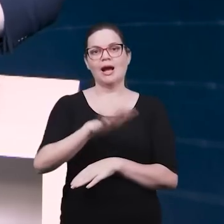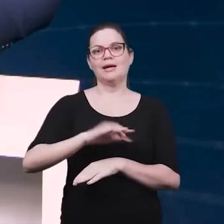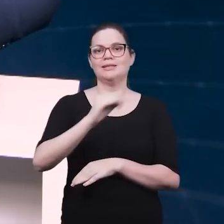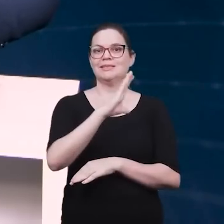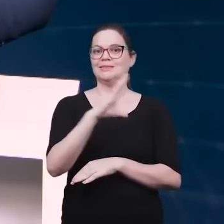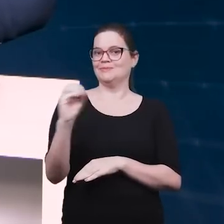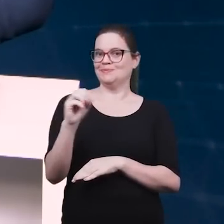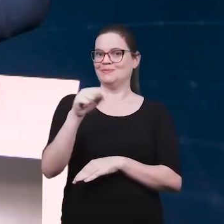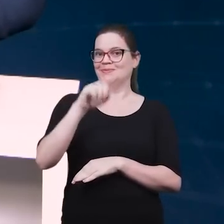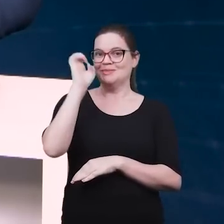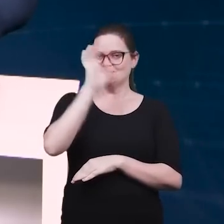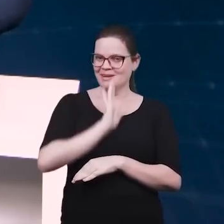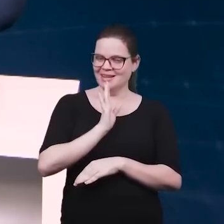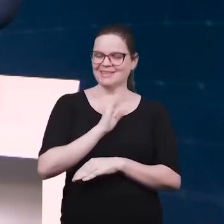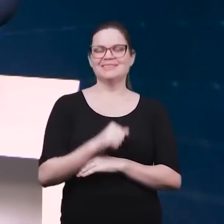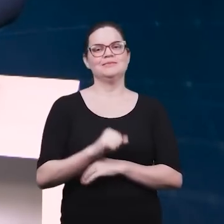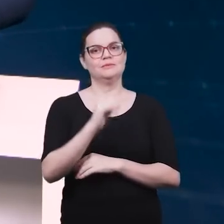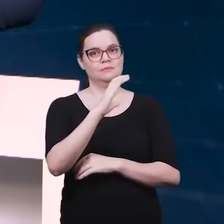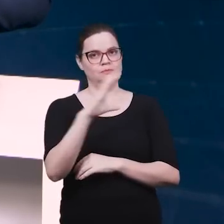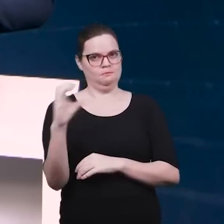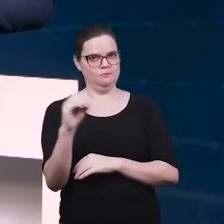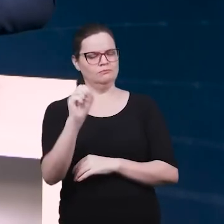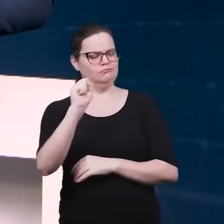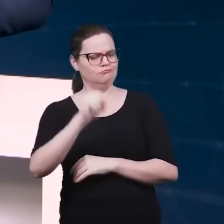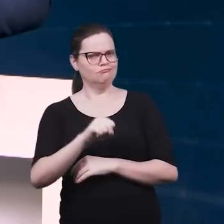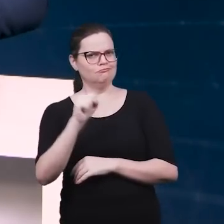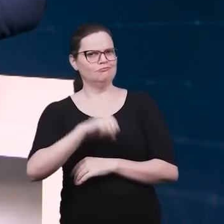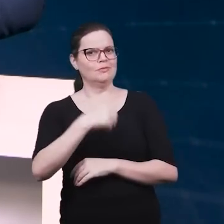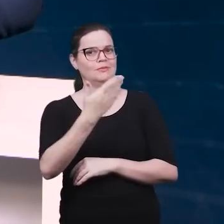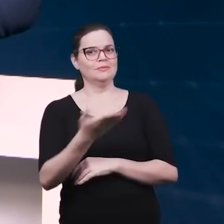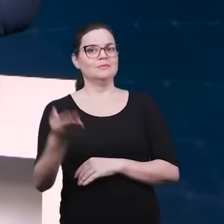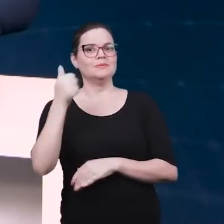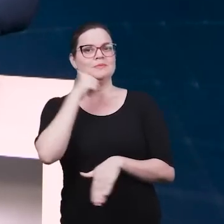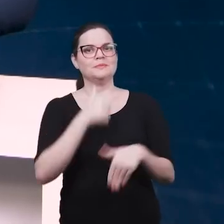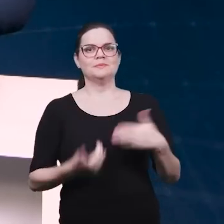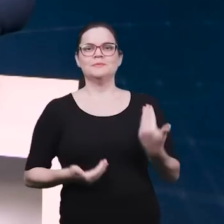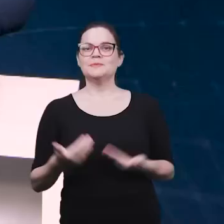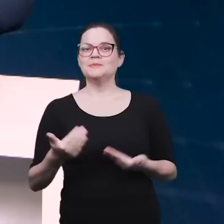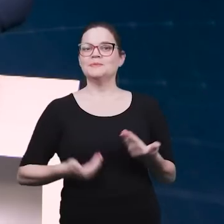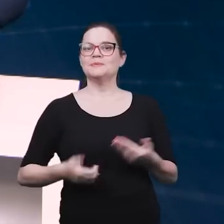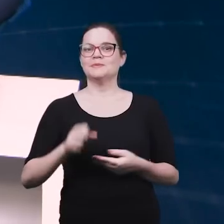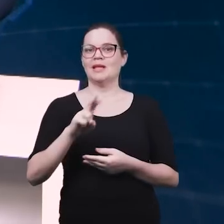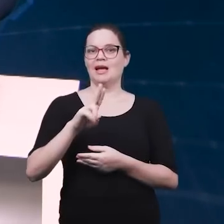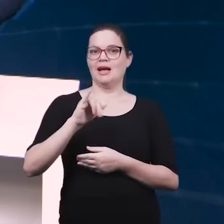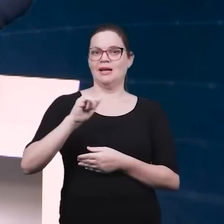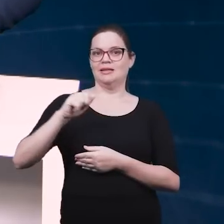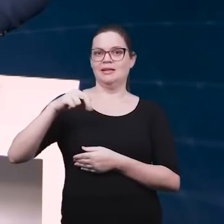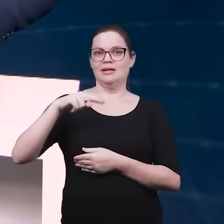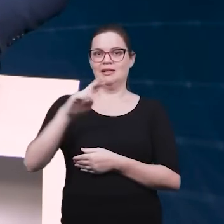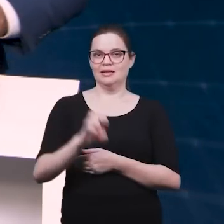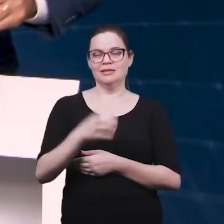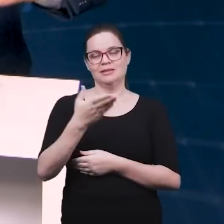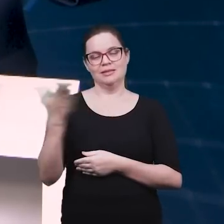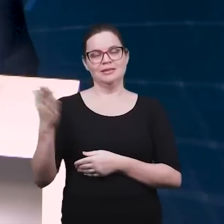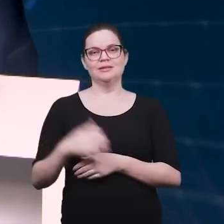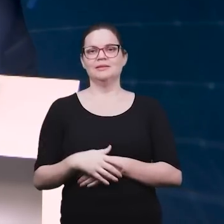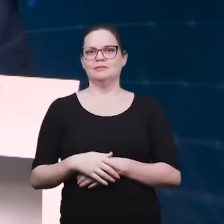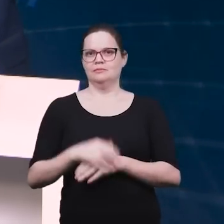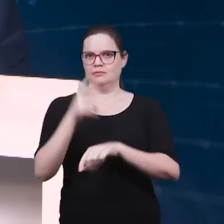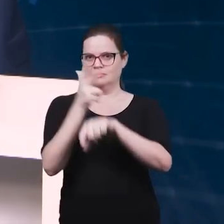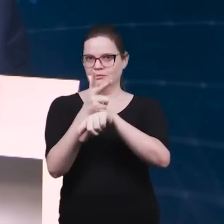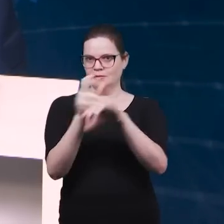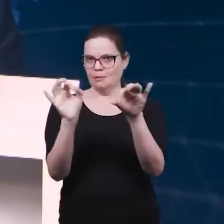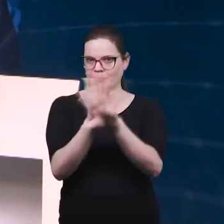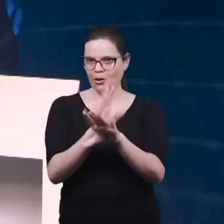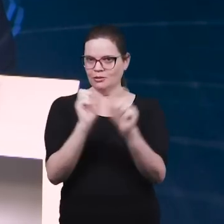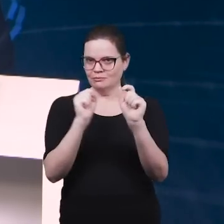região centro-oeste do nosso Brasil. Região centro-oeste, com a nossa companheira, nossa querida irmã, Rayane Biezek. Rayane, a